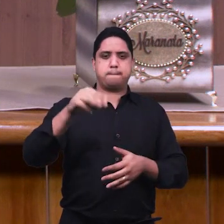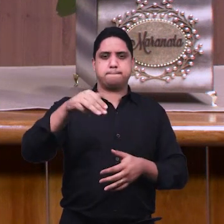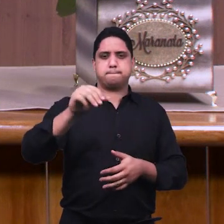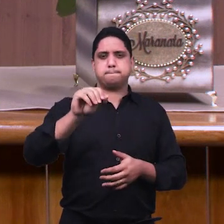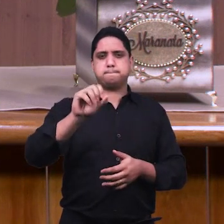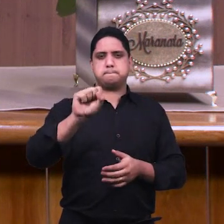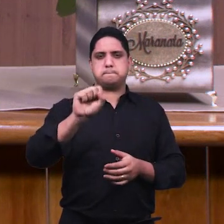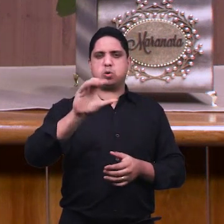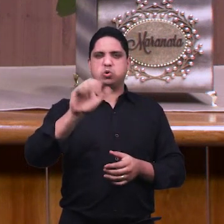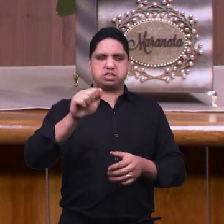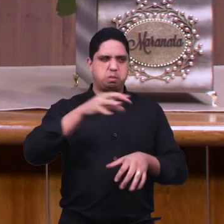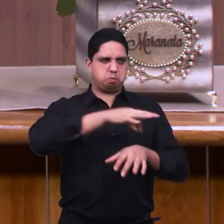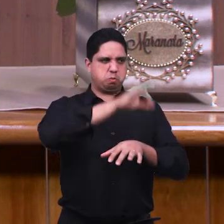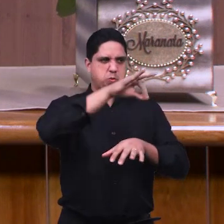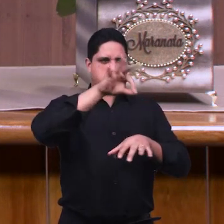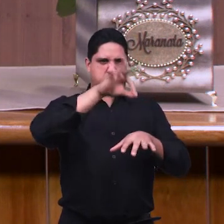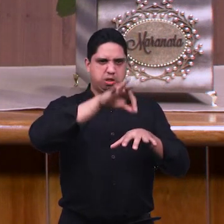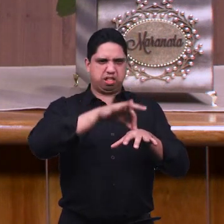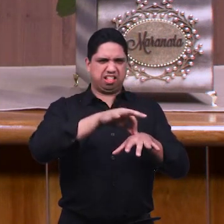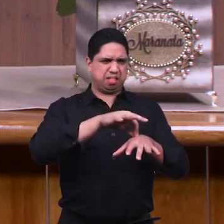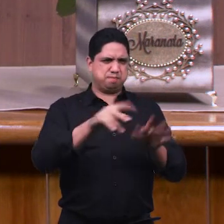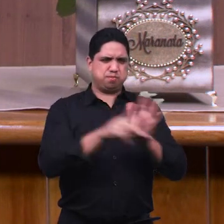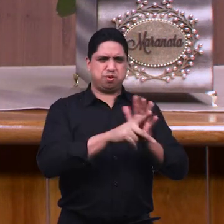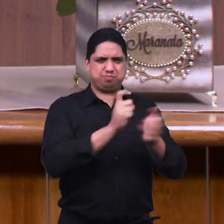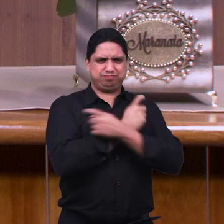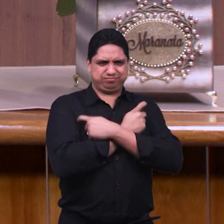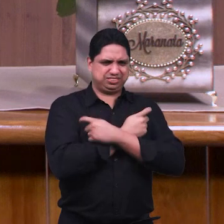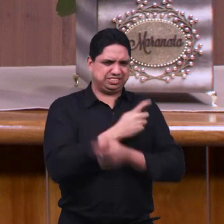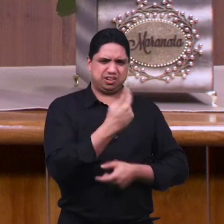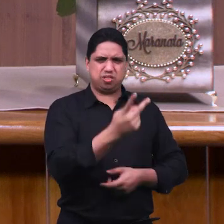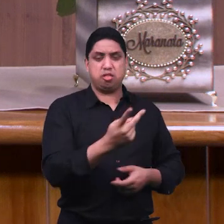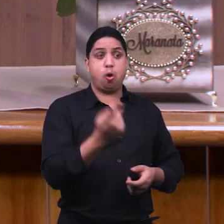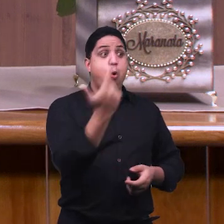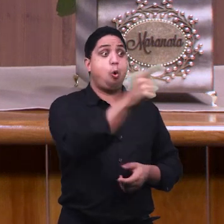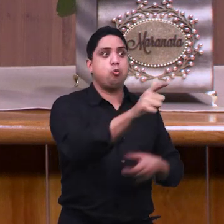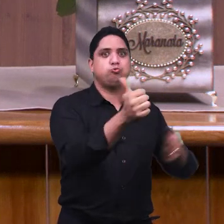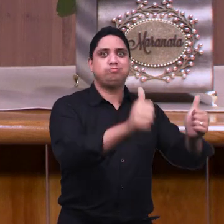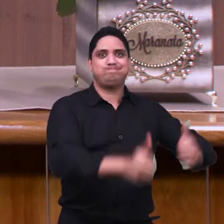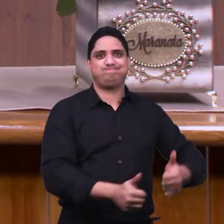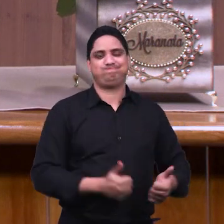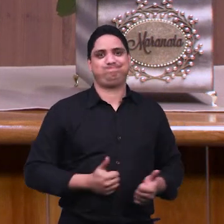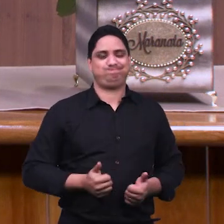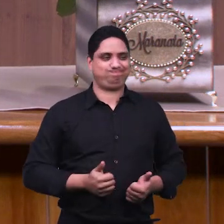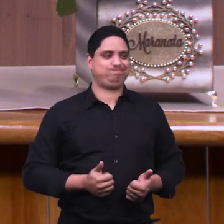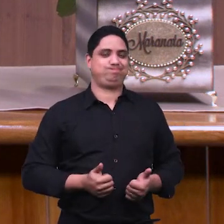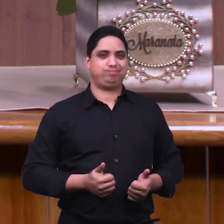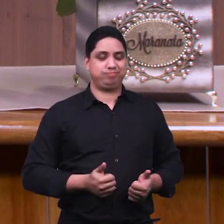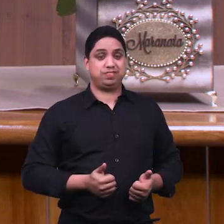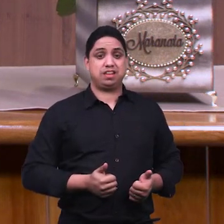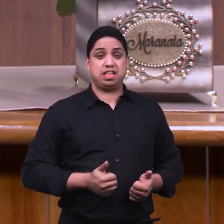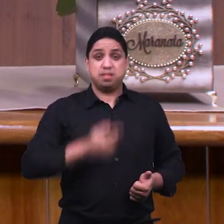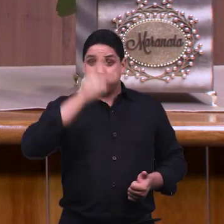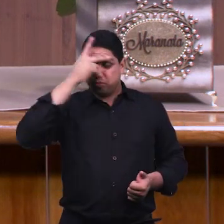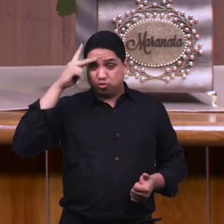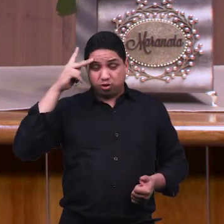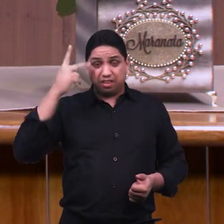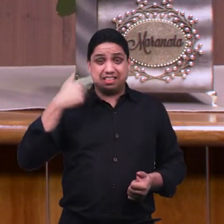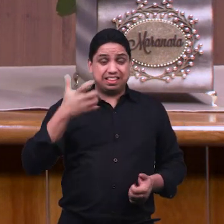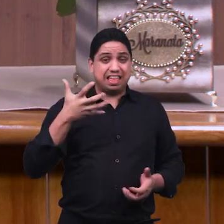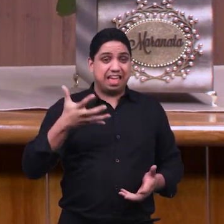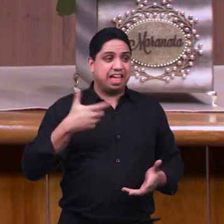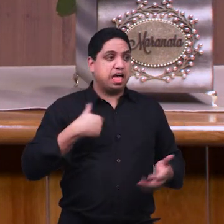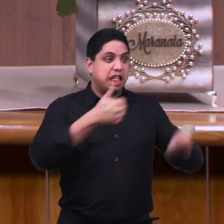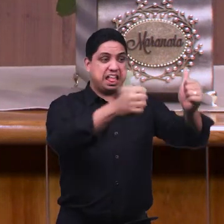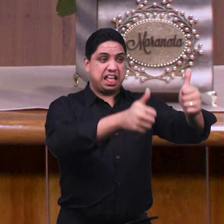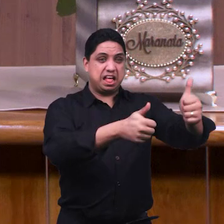Ecrom, é um Deus de Israel, não é o Deus que nós queremos. Consultou outro Deus, tem gente que consulta outros deuses, né? Outras coisas, quer que Deus fale com